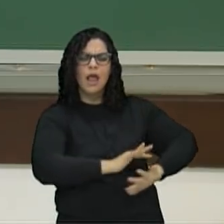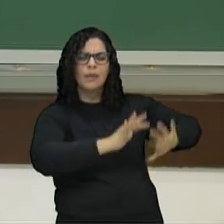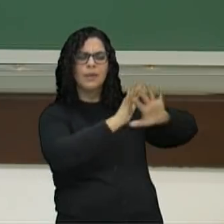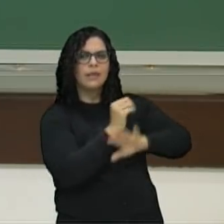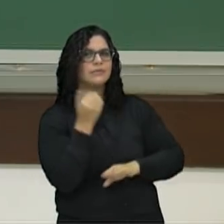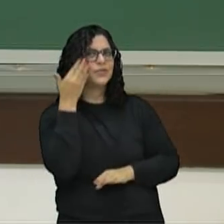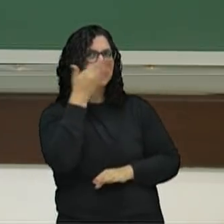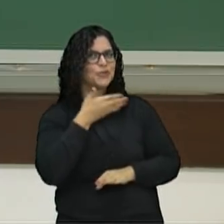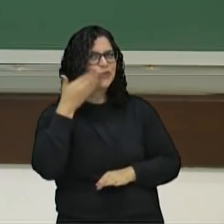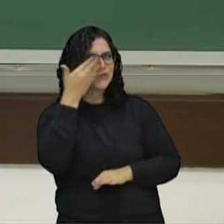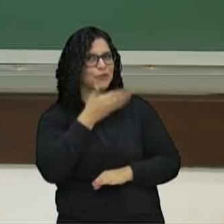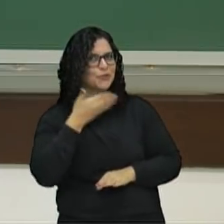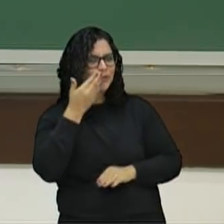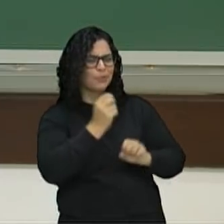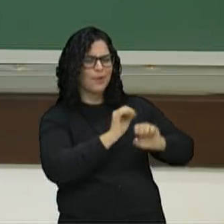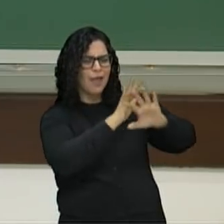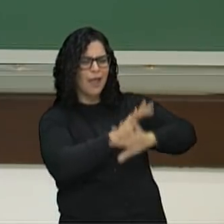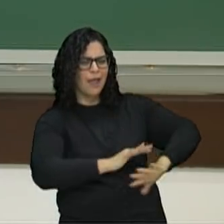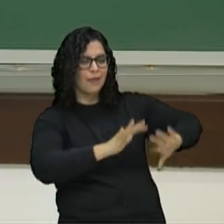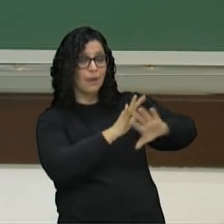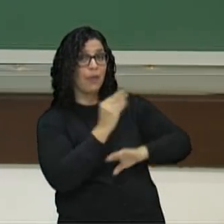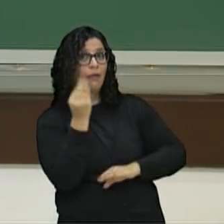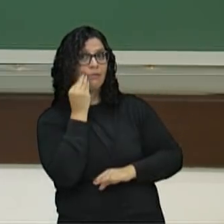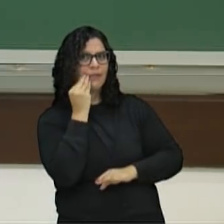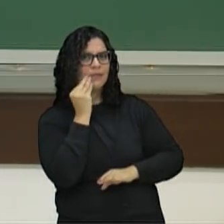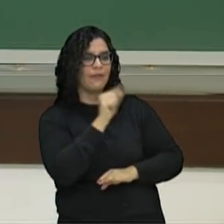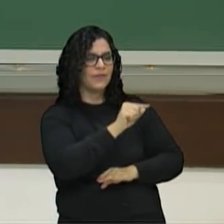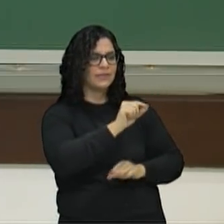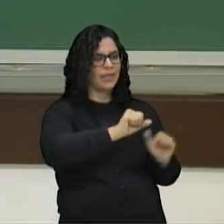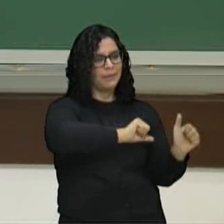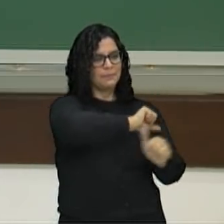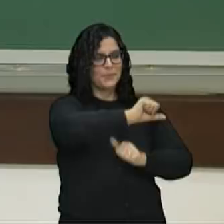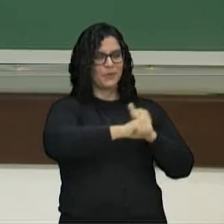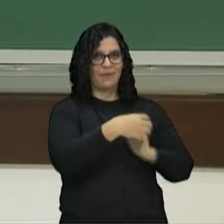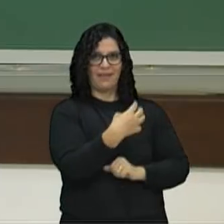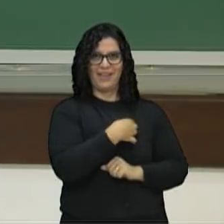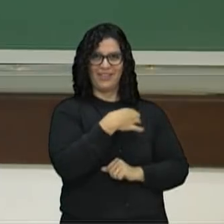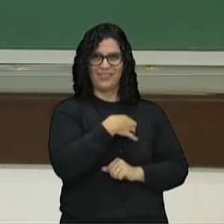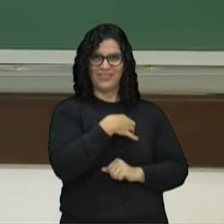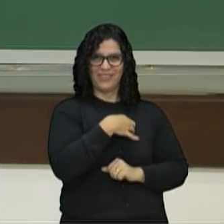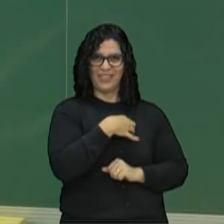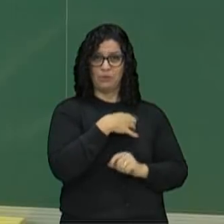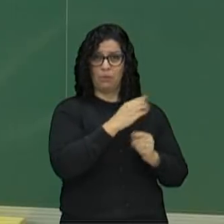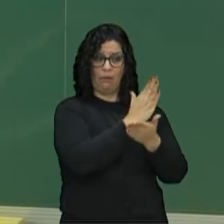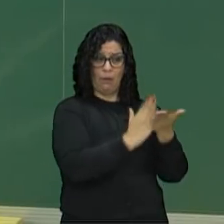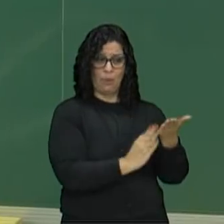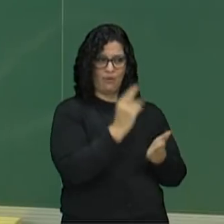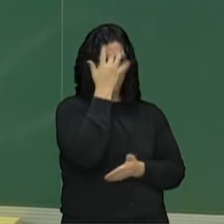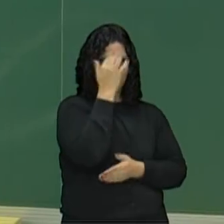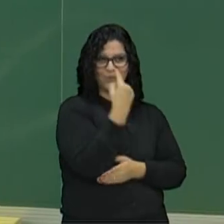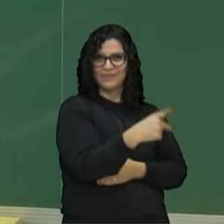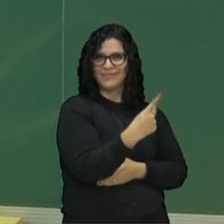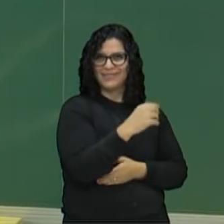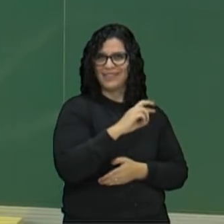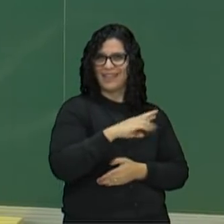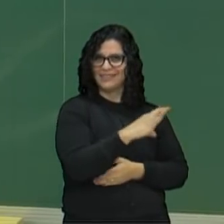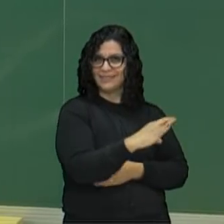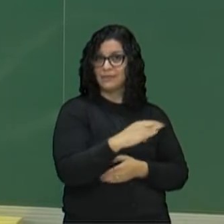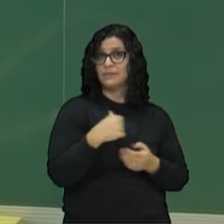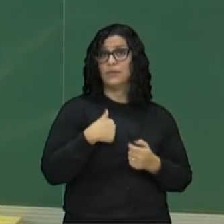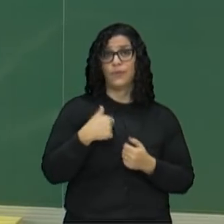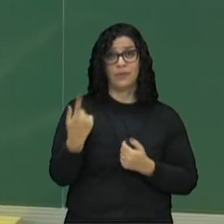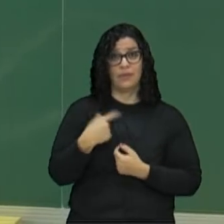discurso, argumentativo para a reprovação do sonho de Robinson Crusoe. Ou